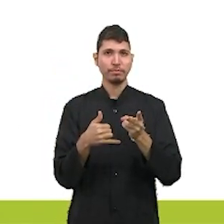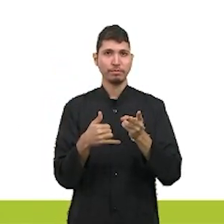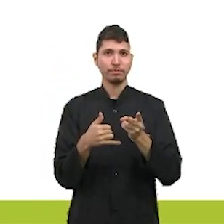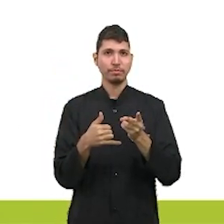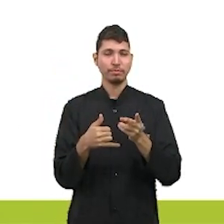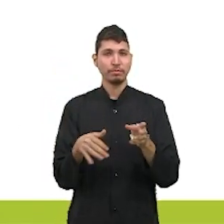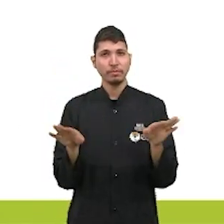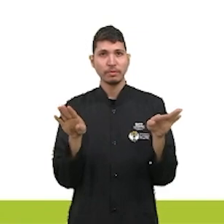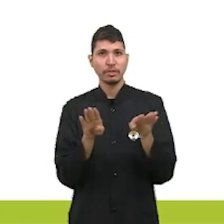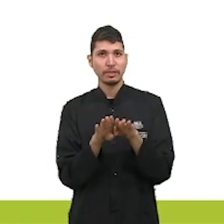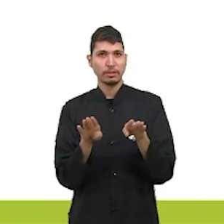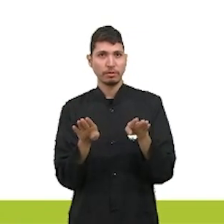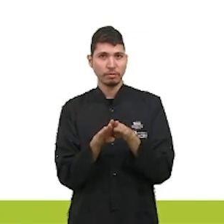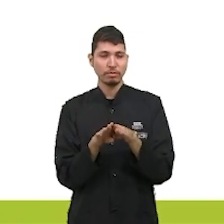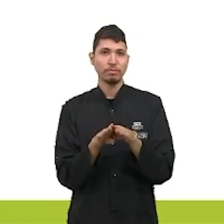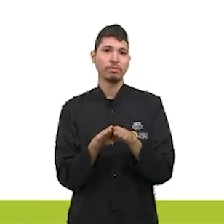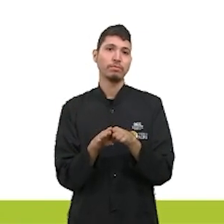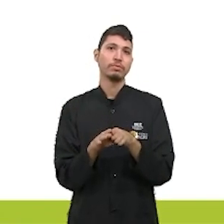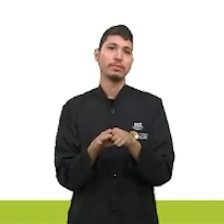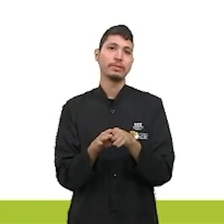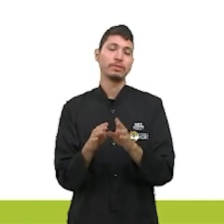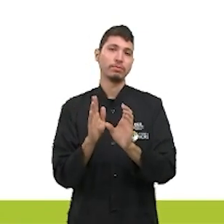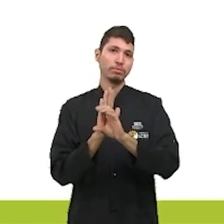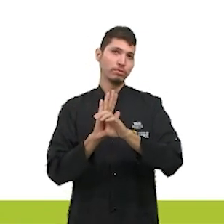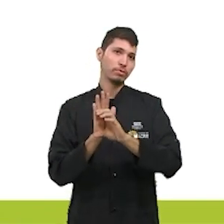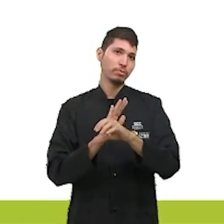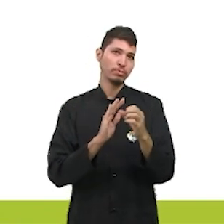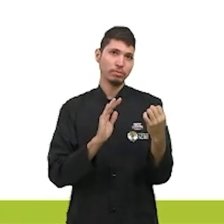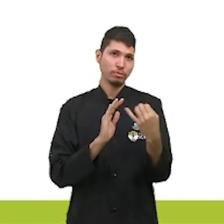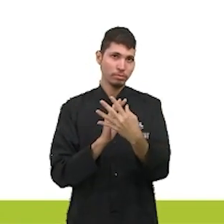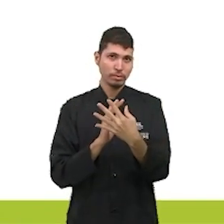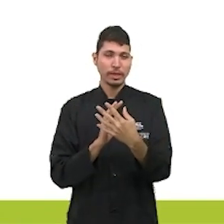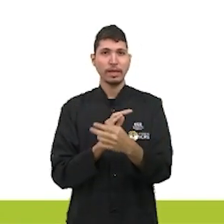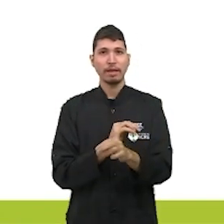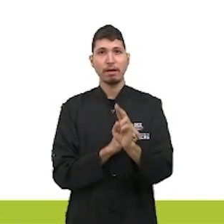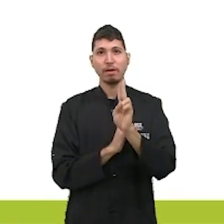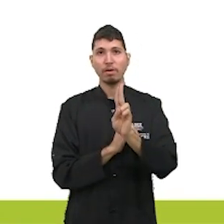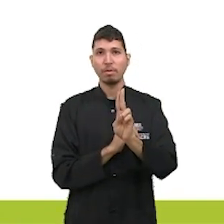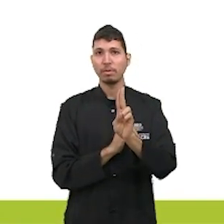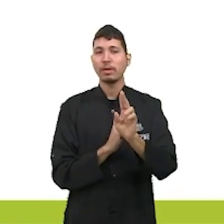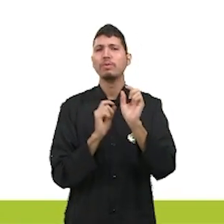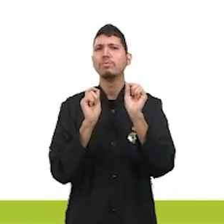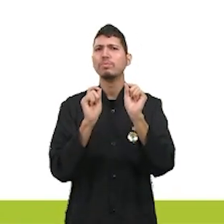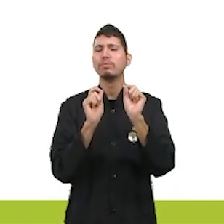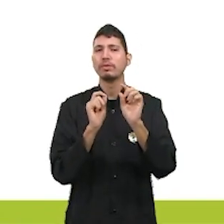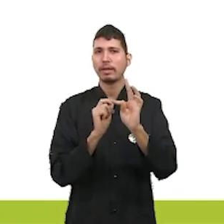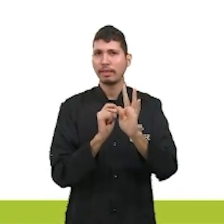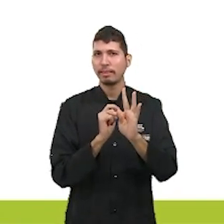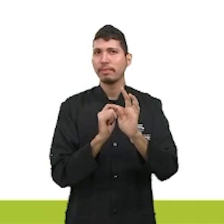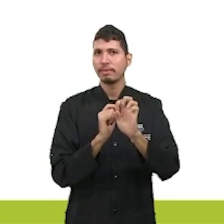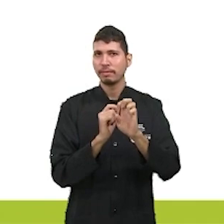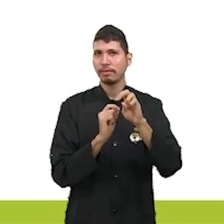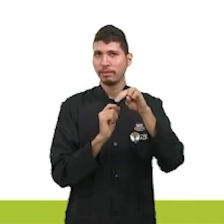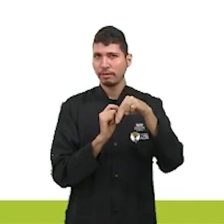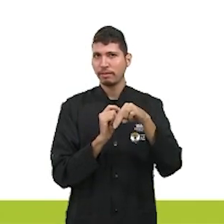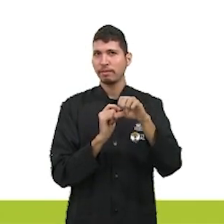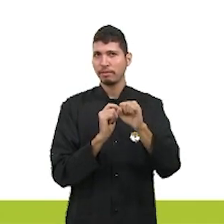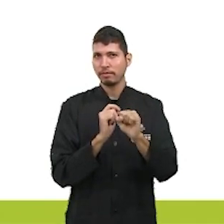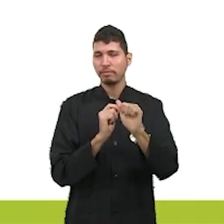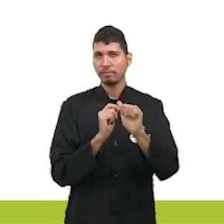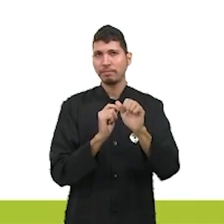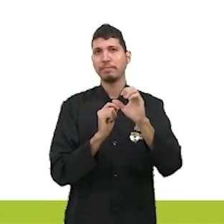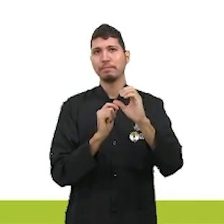também agora o novo conceito que nós vamos ver vai ser o U, que é a tensão, onde está ali na minha